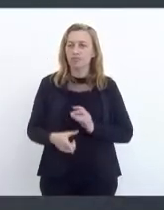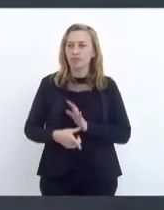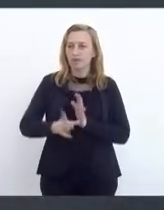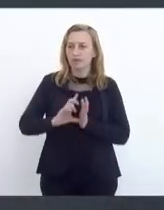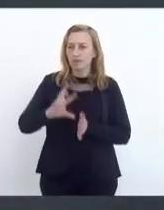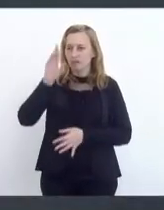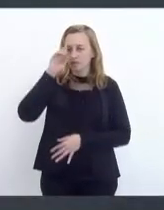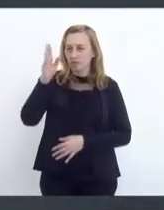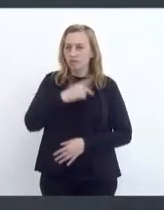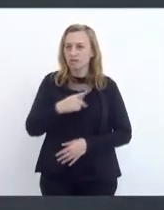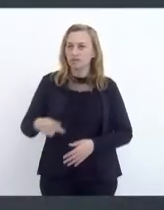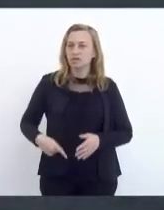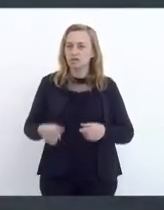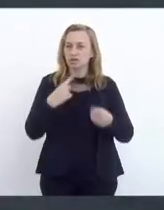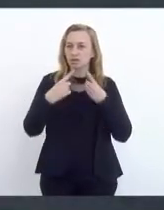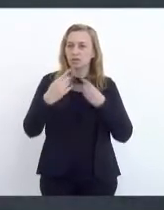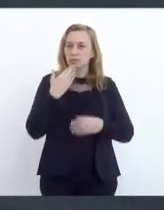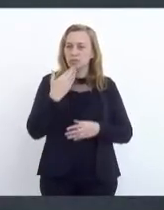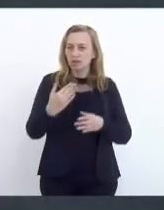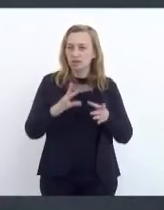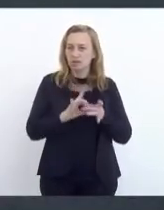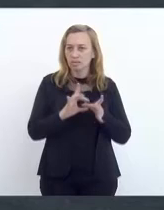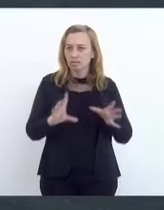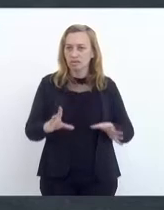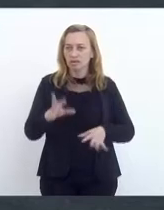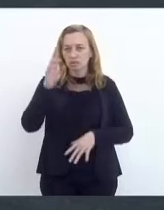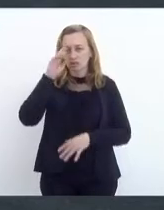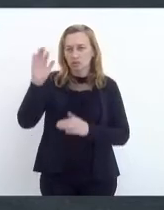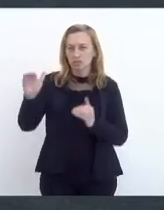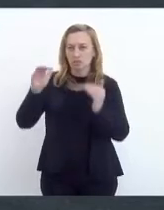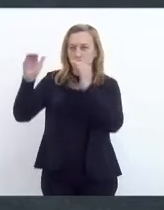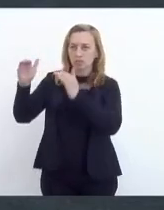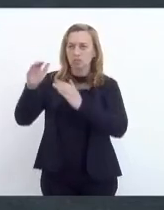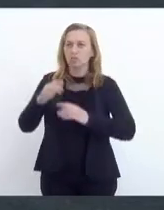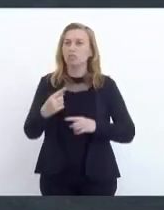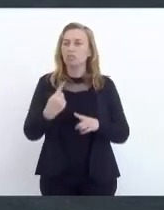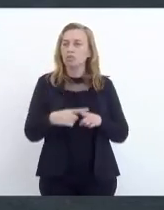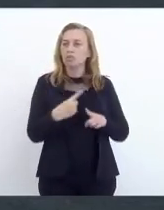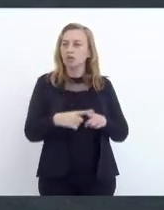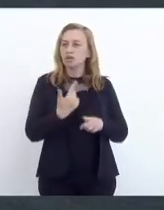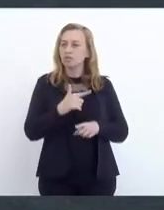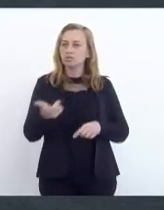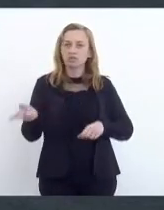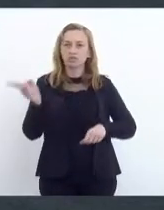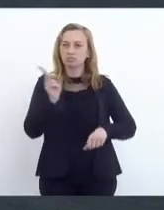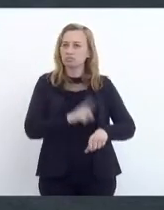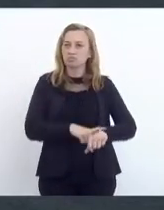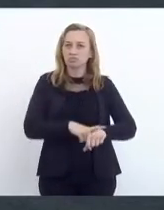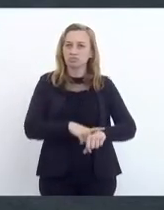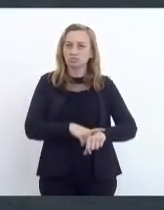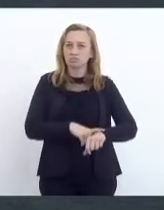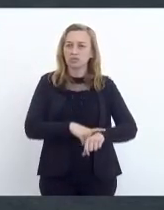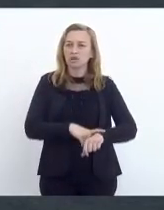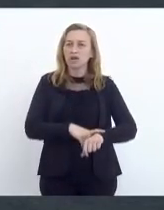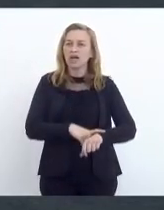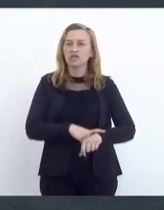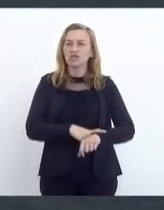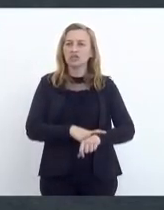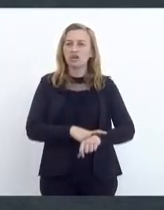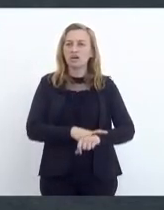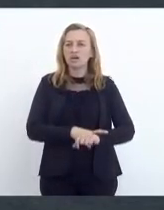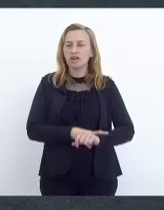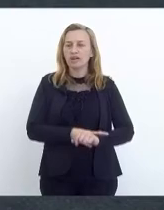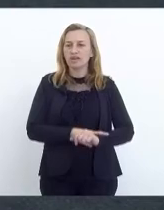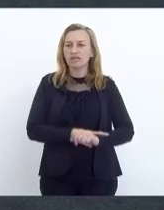da discussão, pedir autorização a Vossa Excelência, porque não houve tempo hábil, mas da coautoria, a